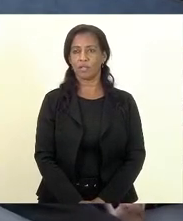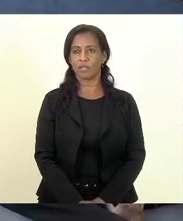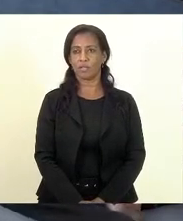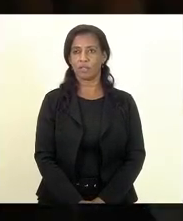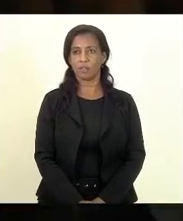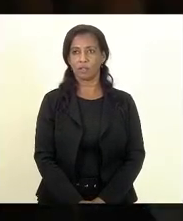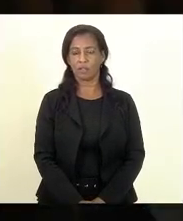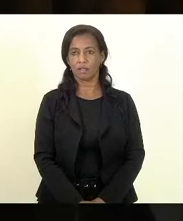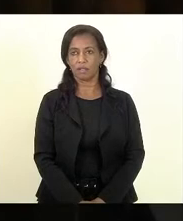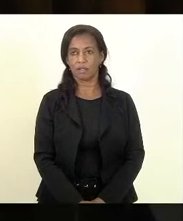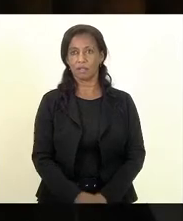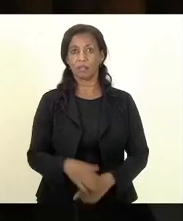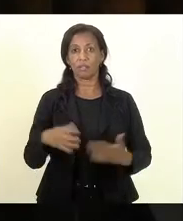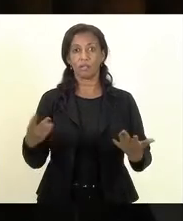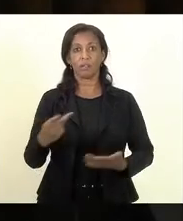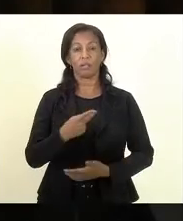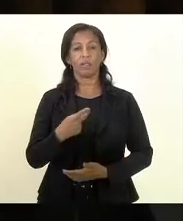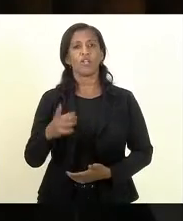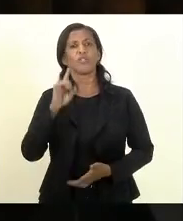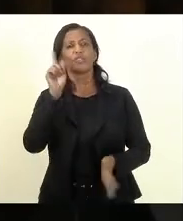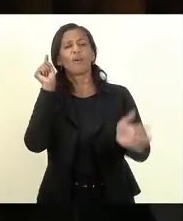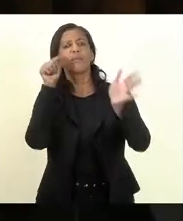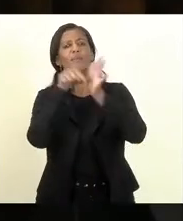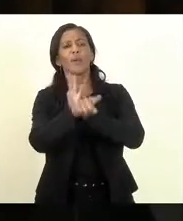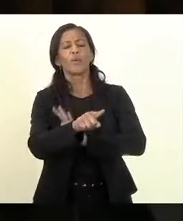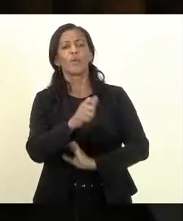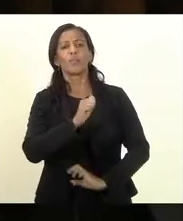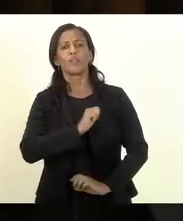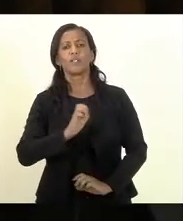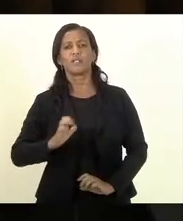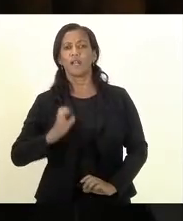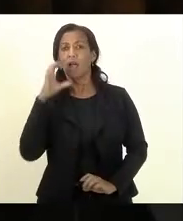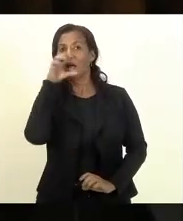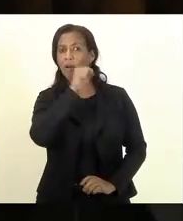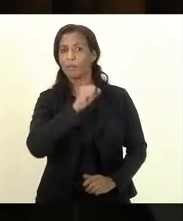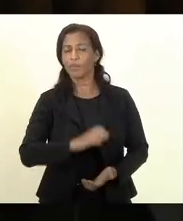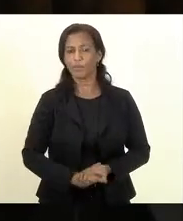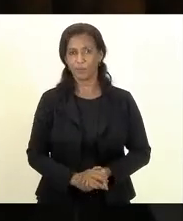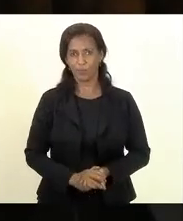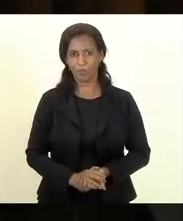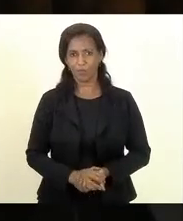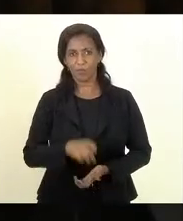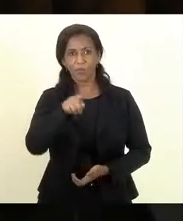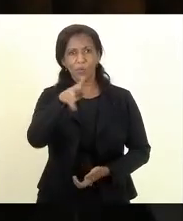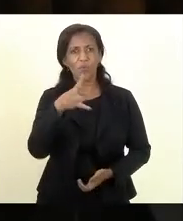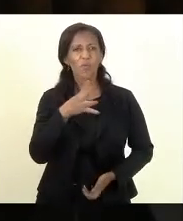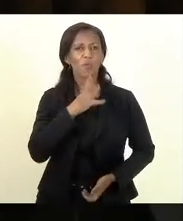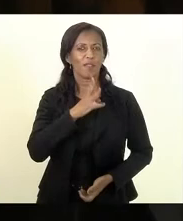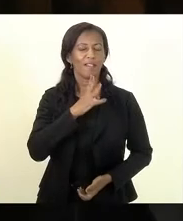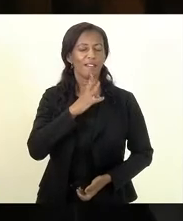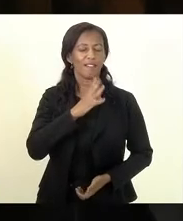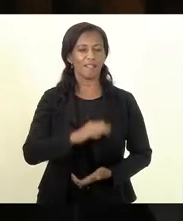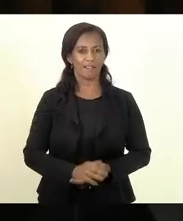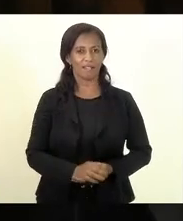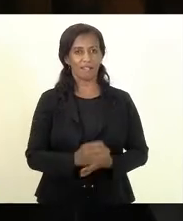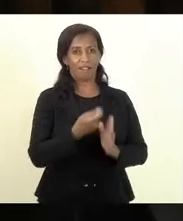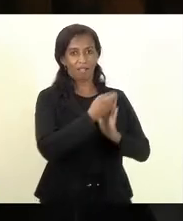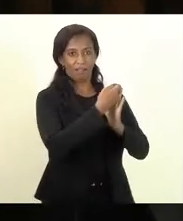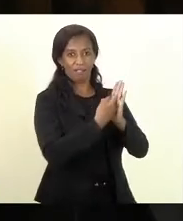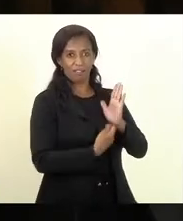Senhora presidente, eu queria fazer uma pergunta ao presidente antes dele ir, rapidinho. O senhor conhece a